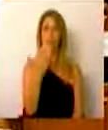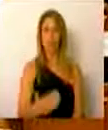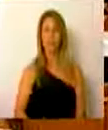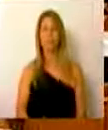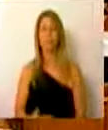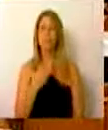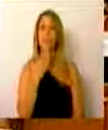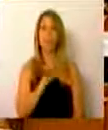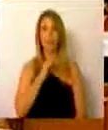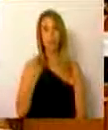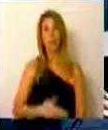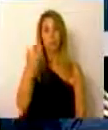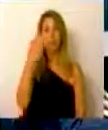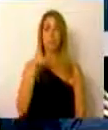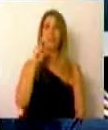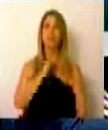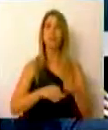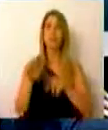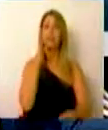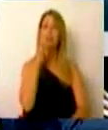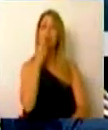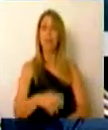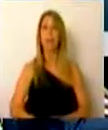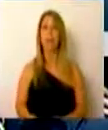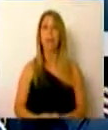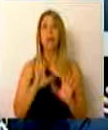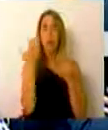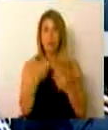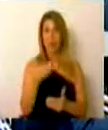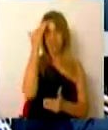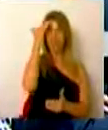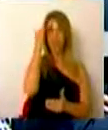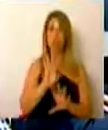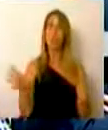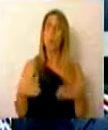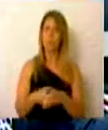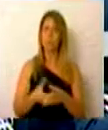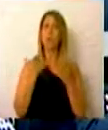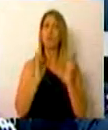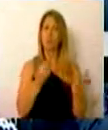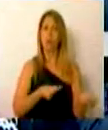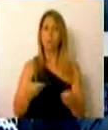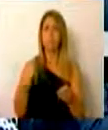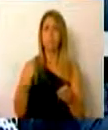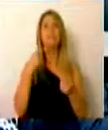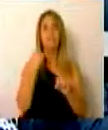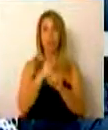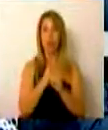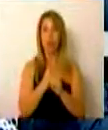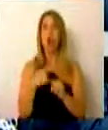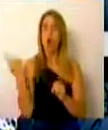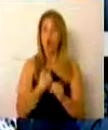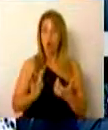Muito obrigado, Sr. Presidente. Sra. Deputada, no prazo previsto a Comissão entregou o seu trabalho. Nós estamos agora